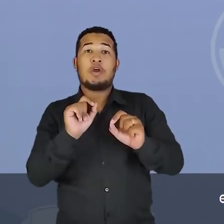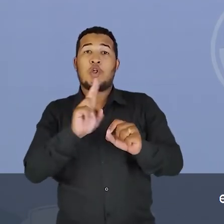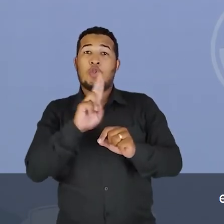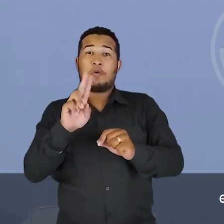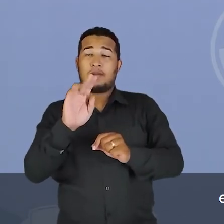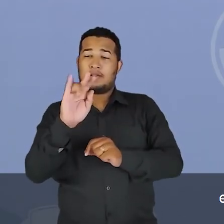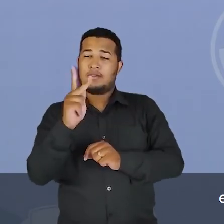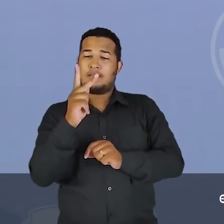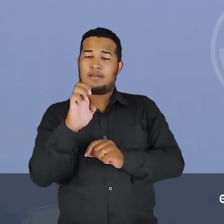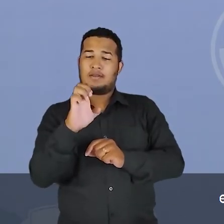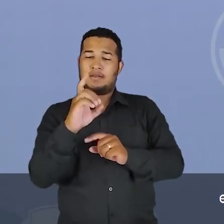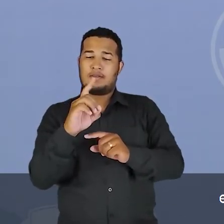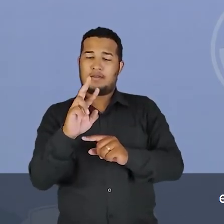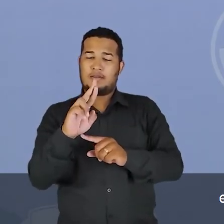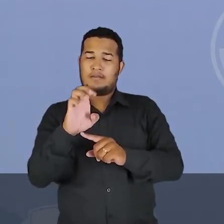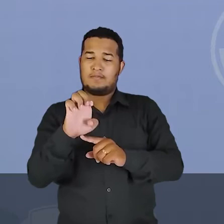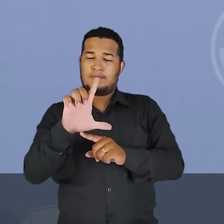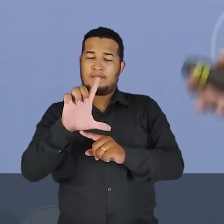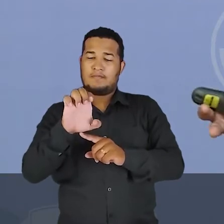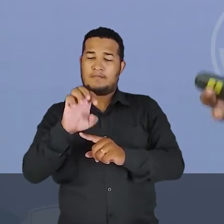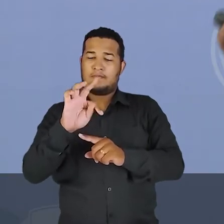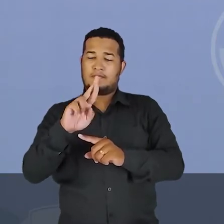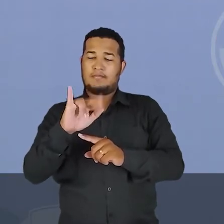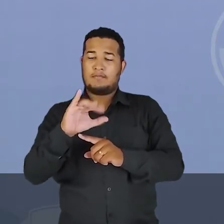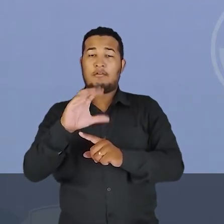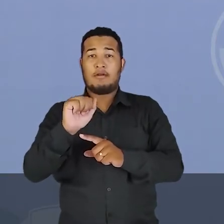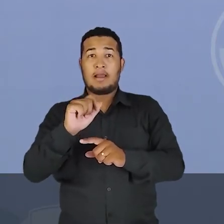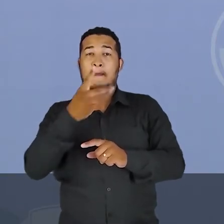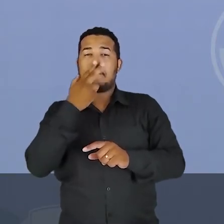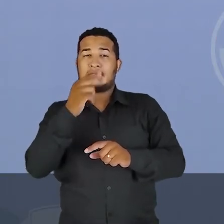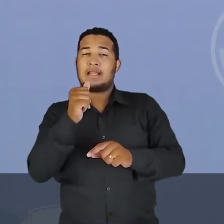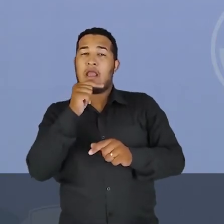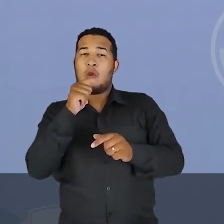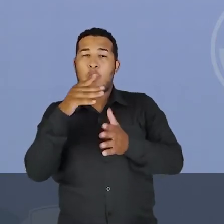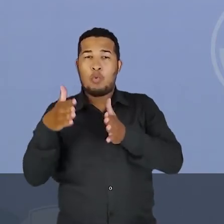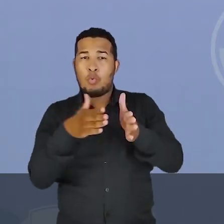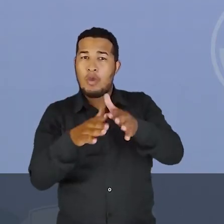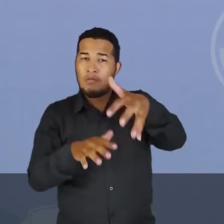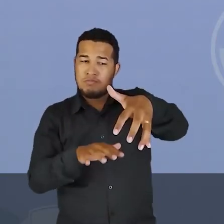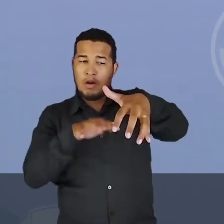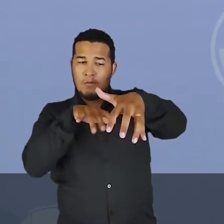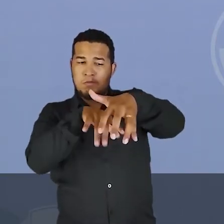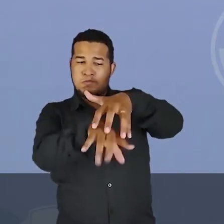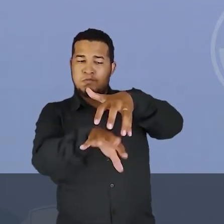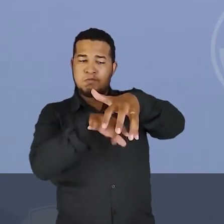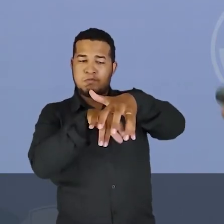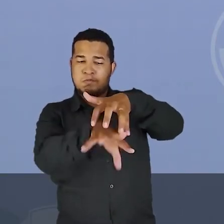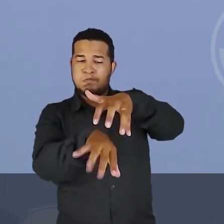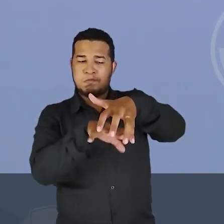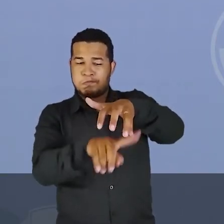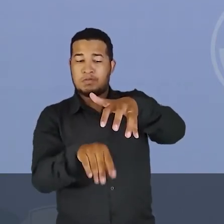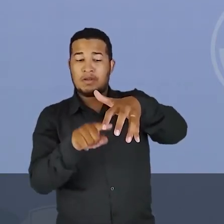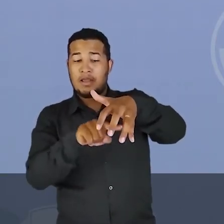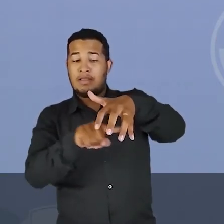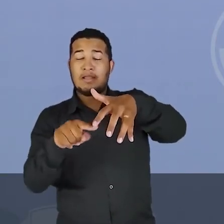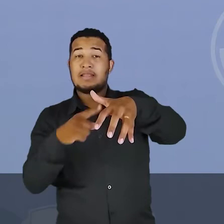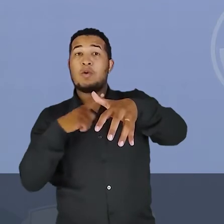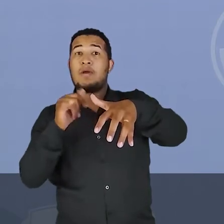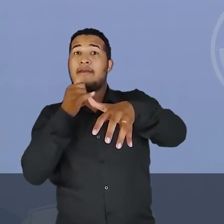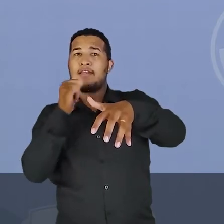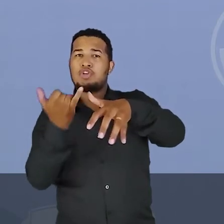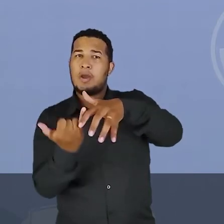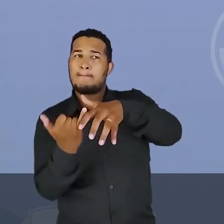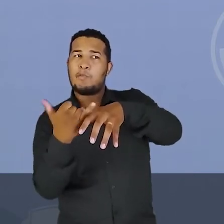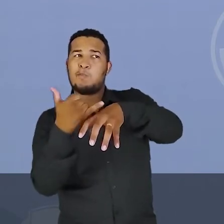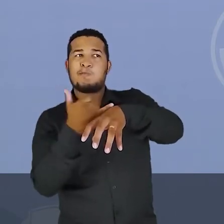energia hidrelétrica, certo? A energia hidroelétrica é uma energia que a gente utiliza as barragens, né, nos